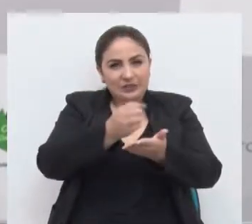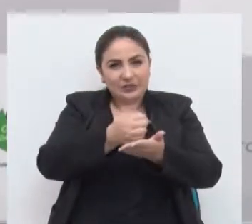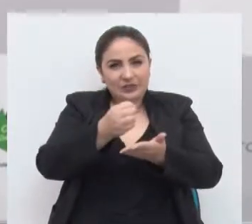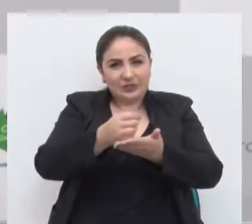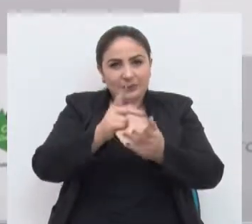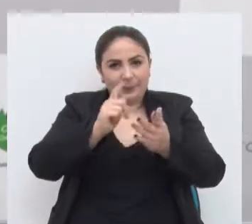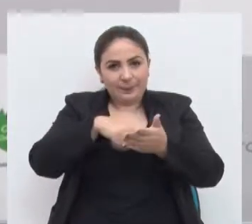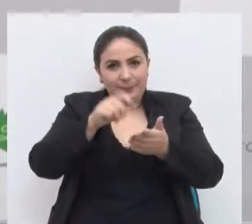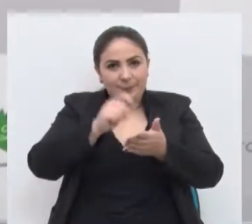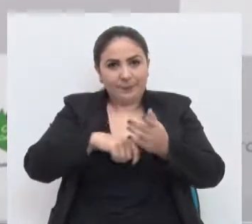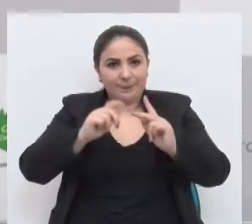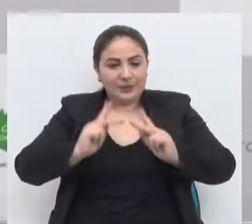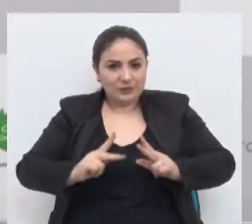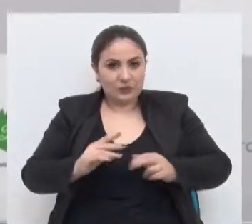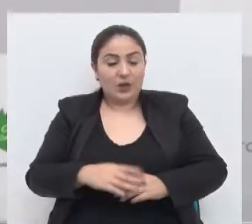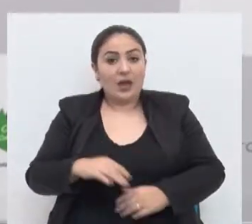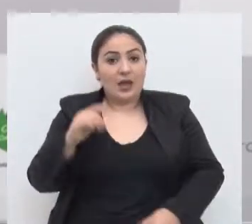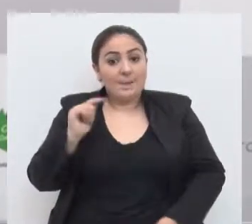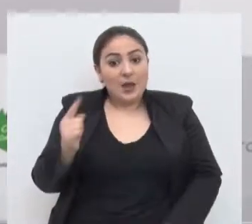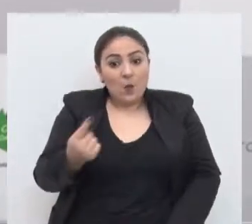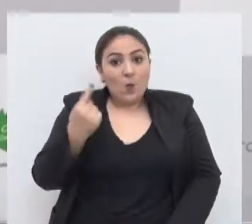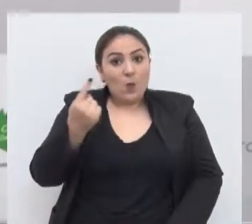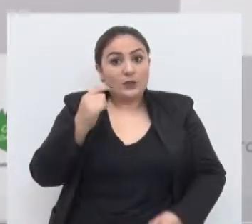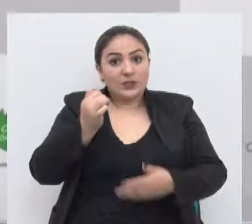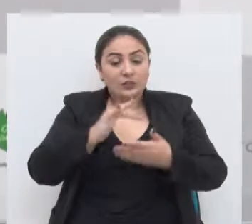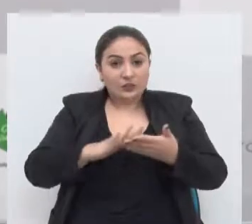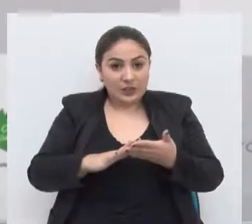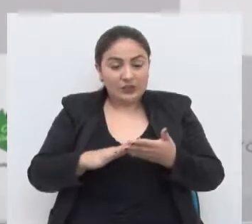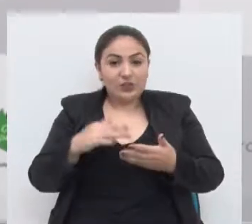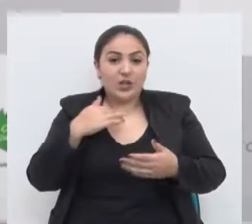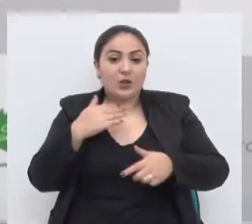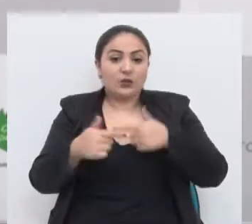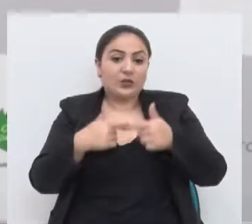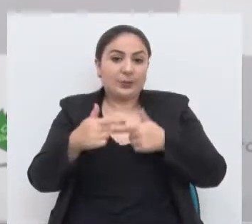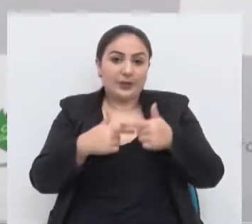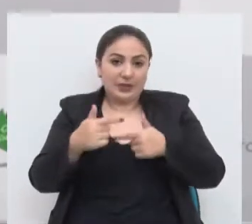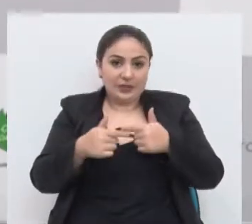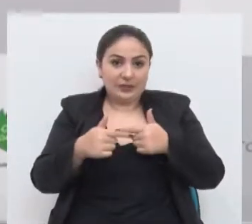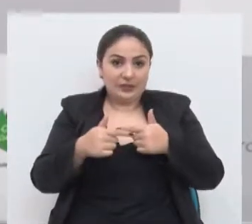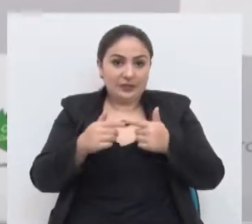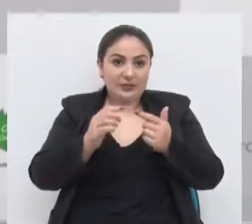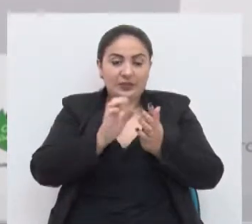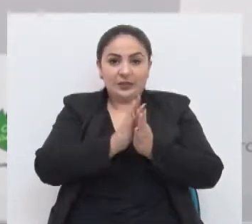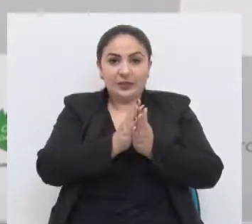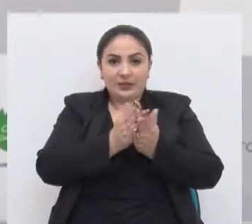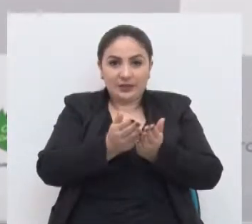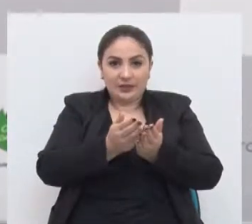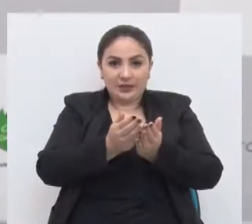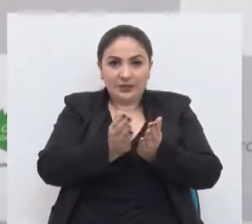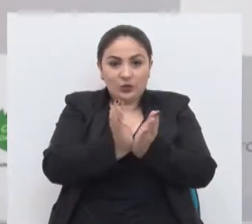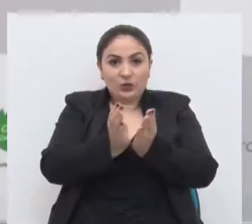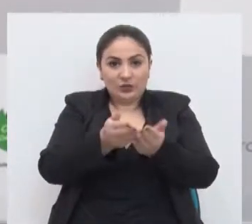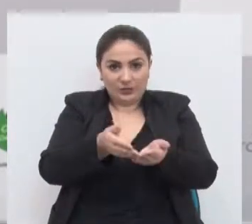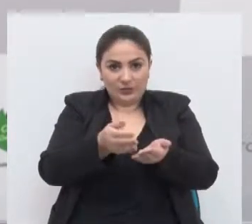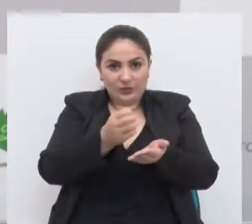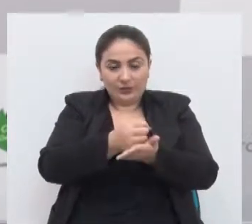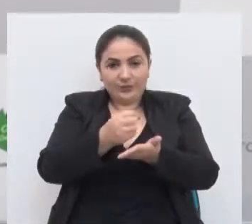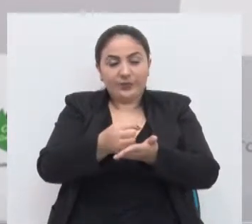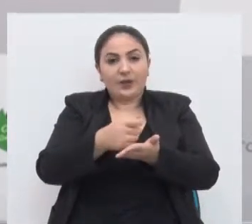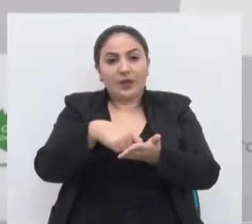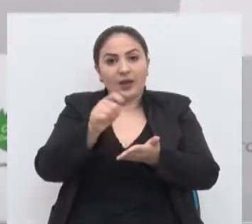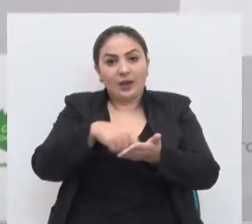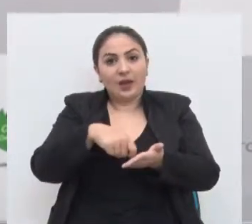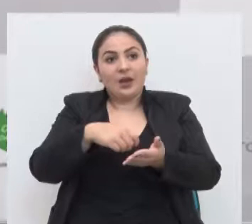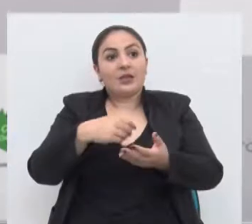Tá? Foi minha única atividade. Eu trabalhei no cartório por longo tempo, primeiro como funcionária e mais tarde